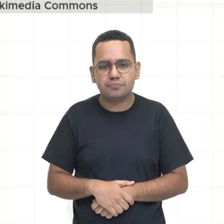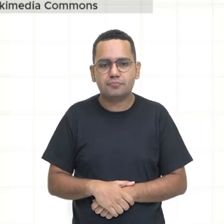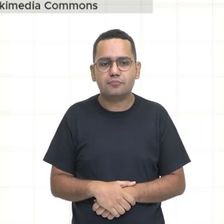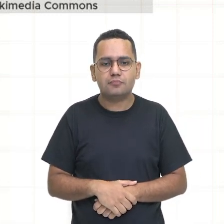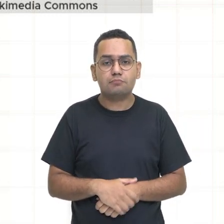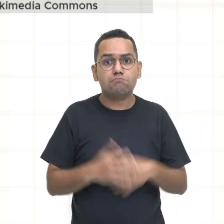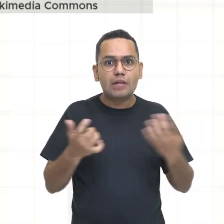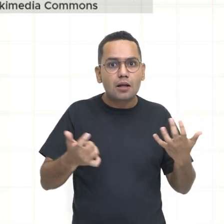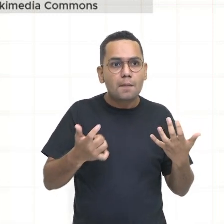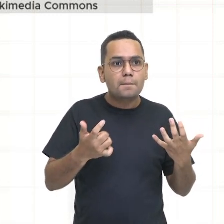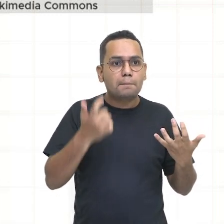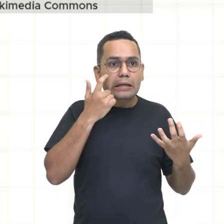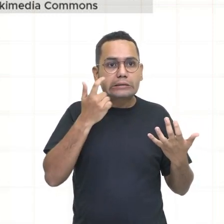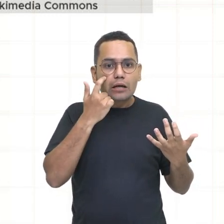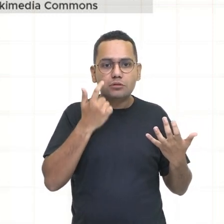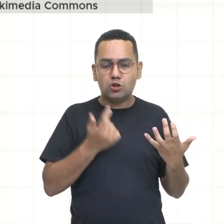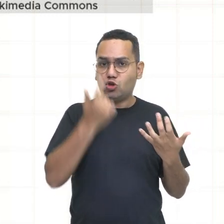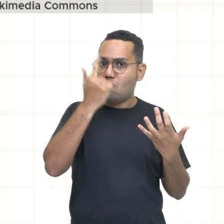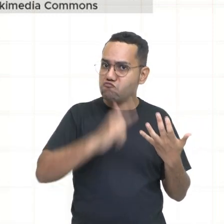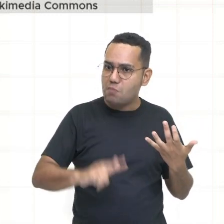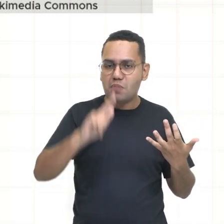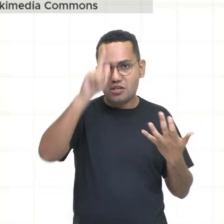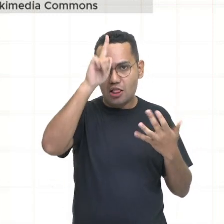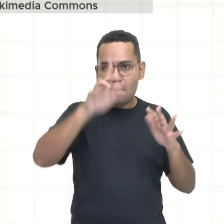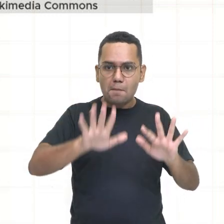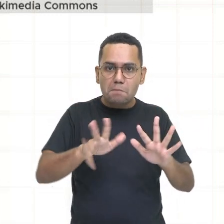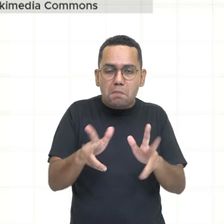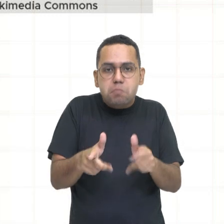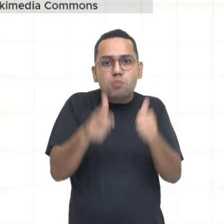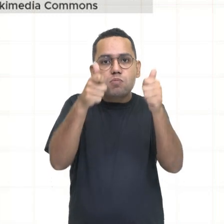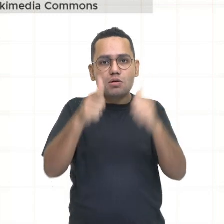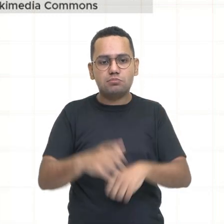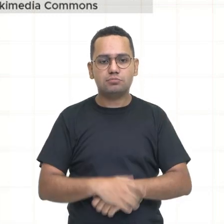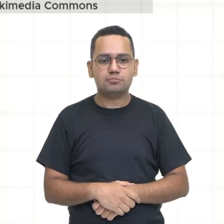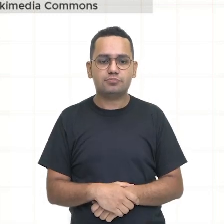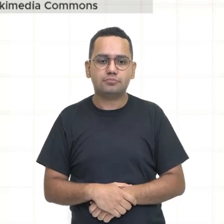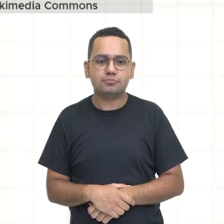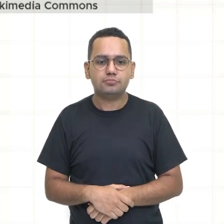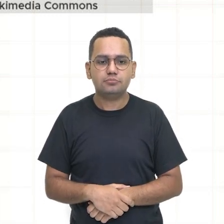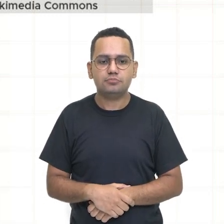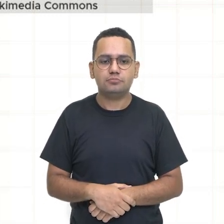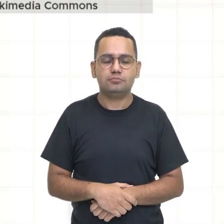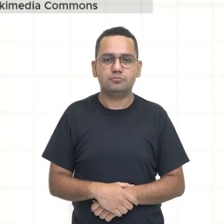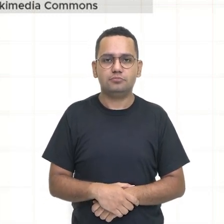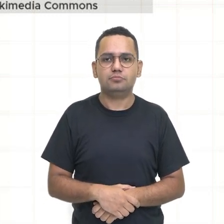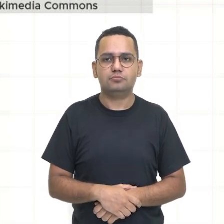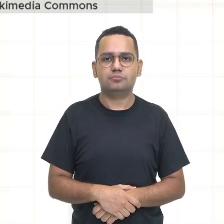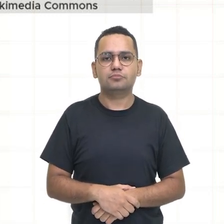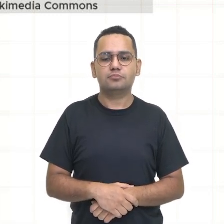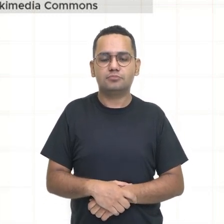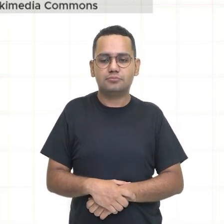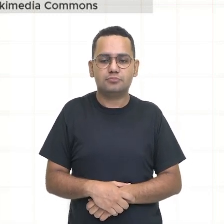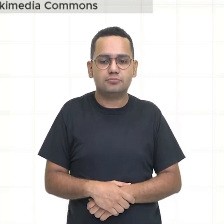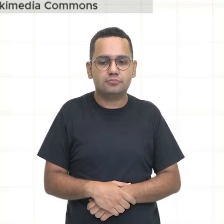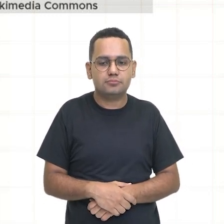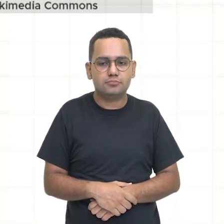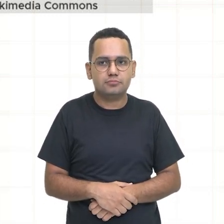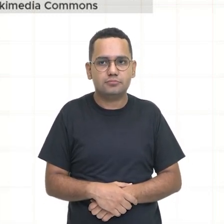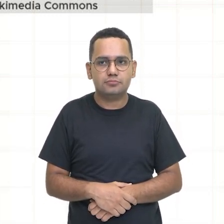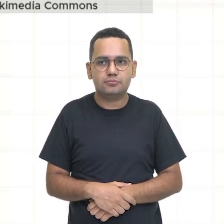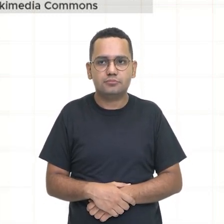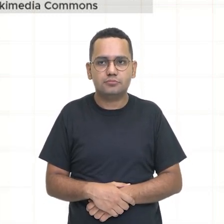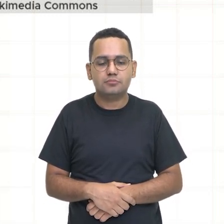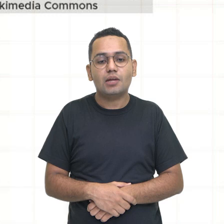uma grande nação. E a ideia do regime nazista, do partido nazista, era justamente restaurar